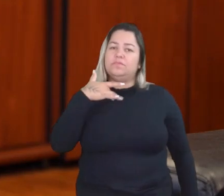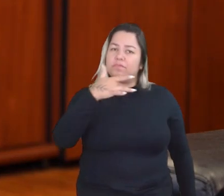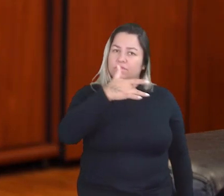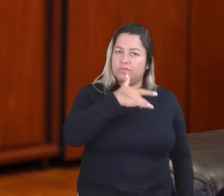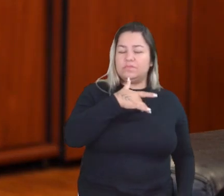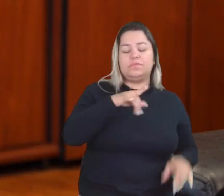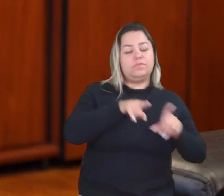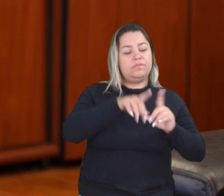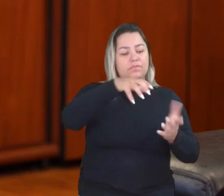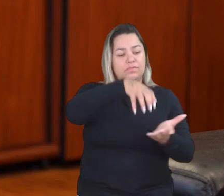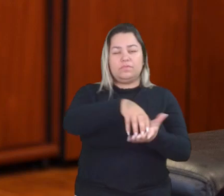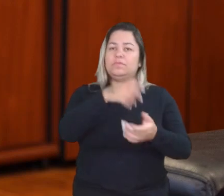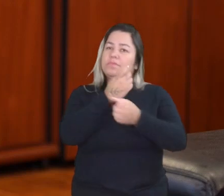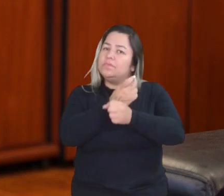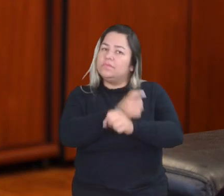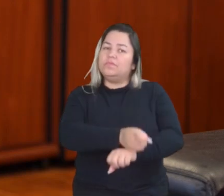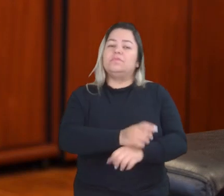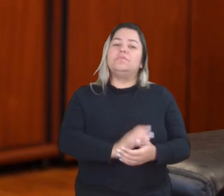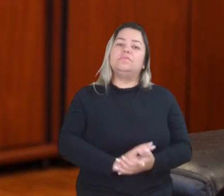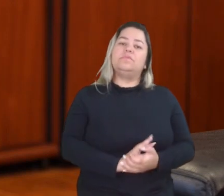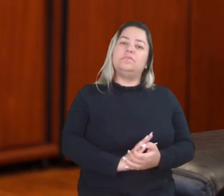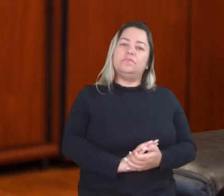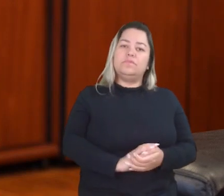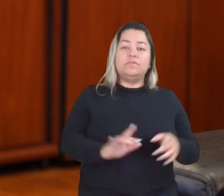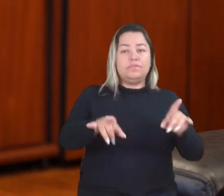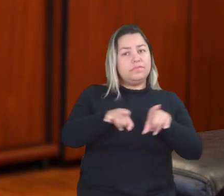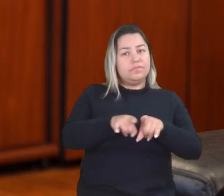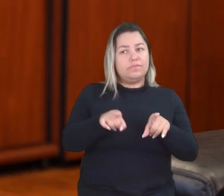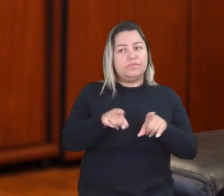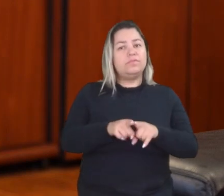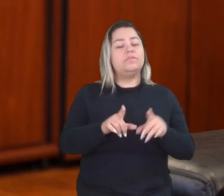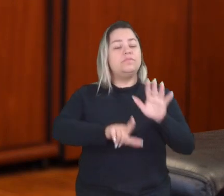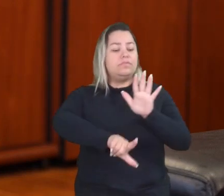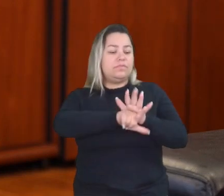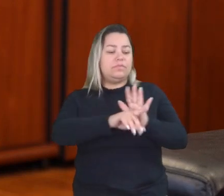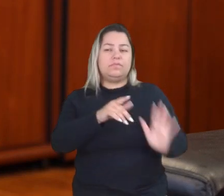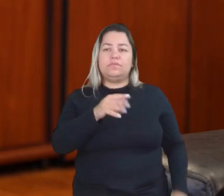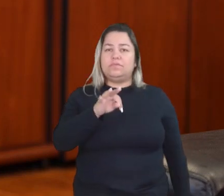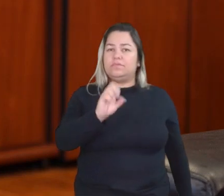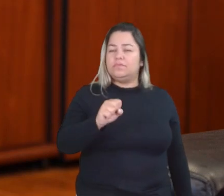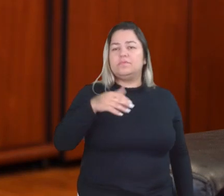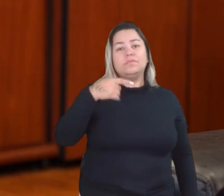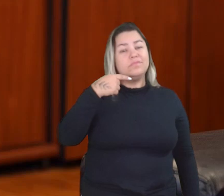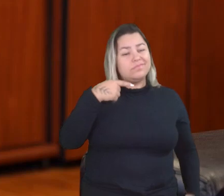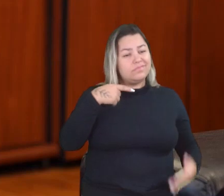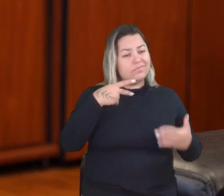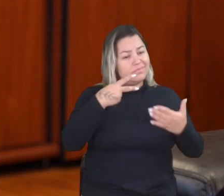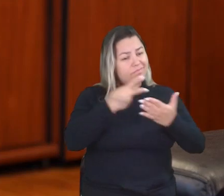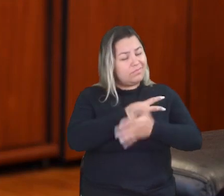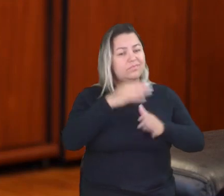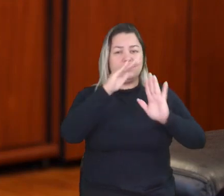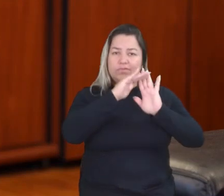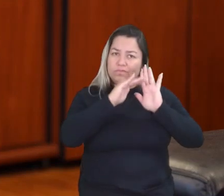a saúde, passando pela questão territorial quilombola, passando também pela questão da lei de cotas e por aí vai, mas